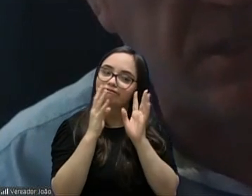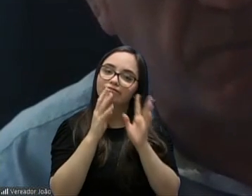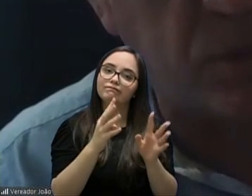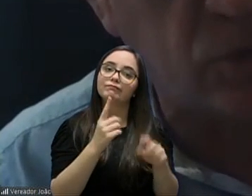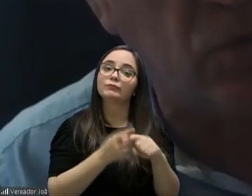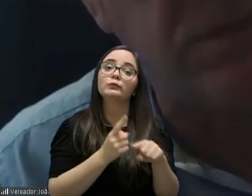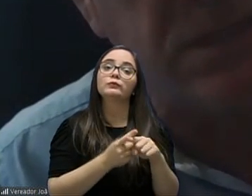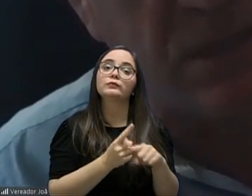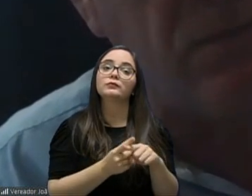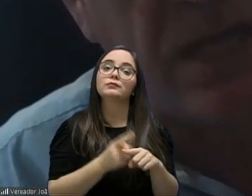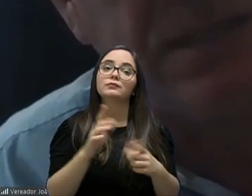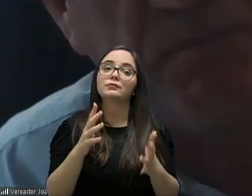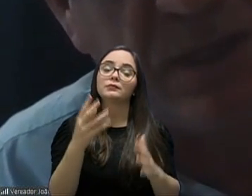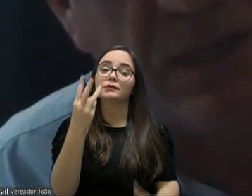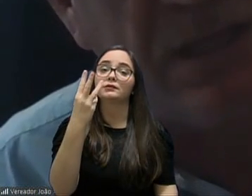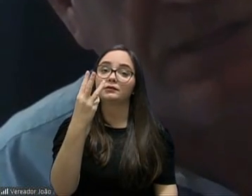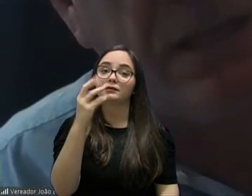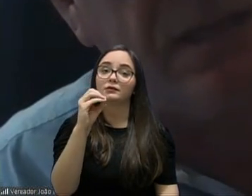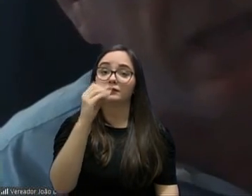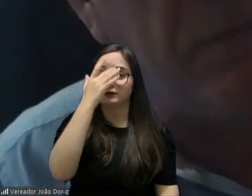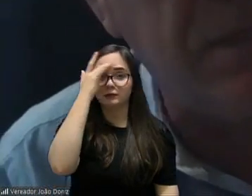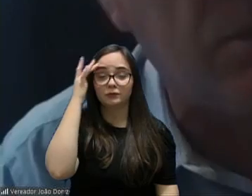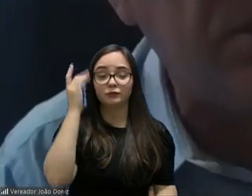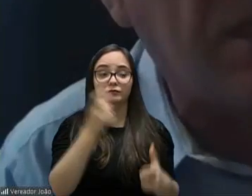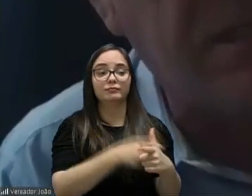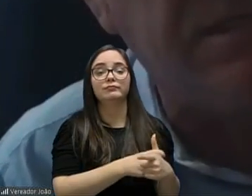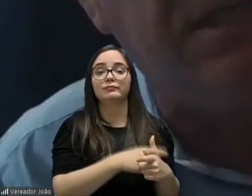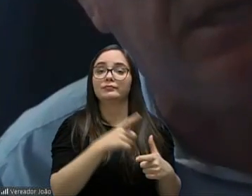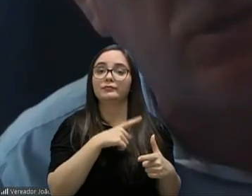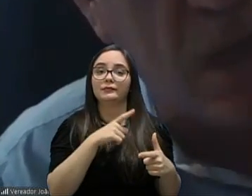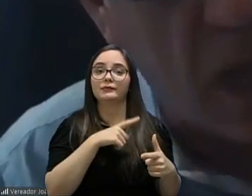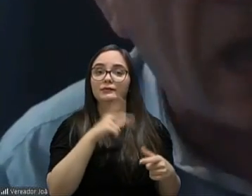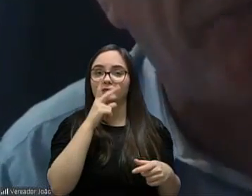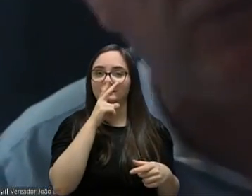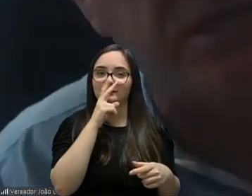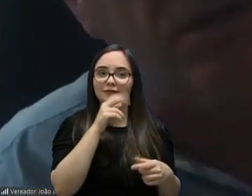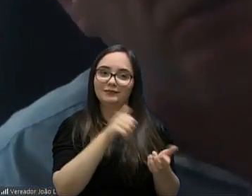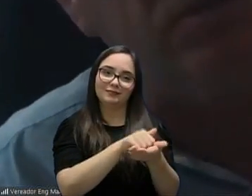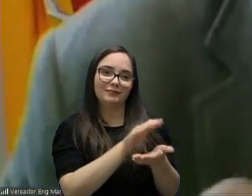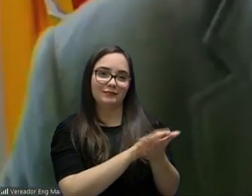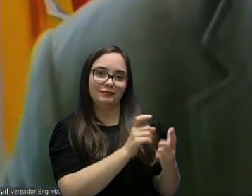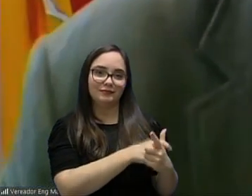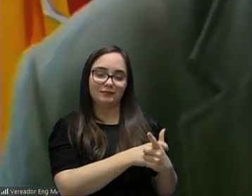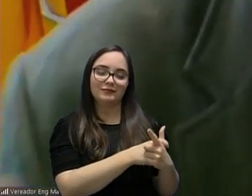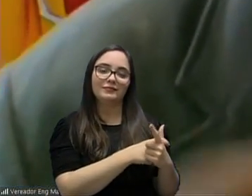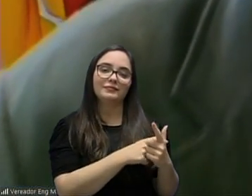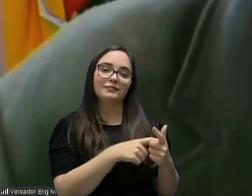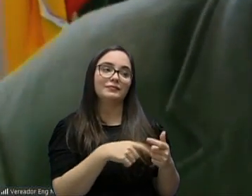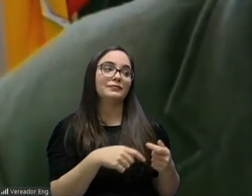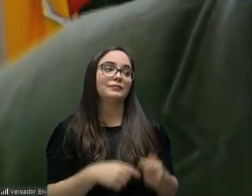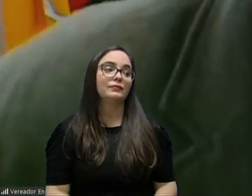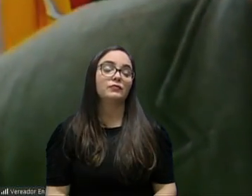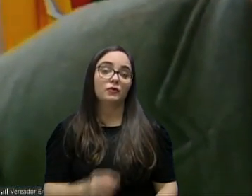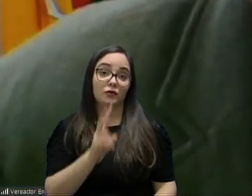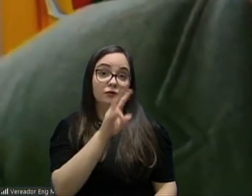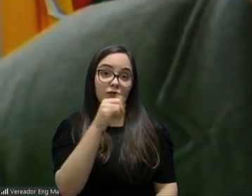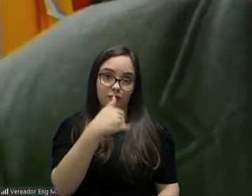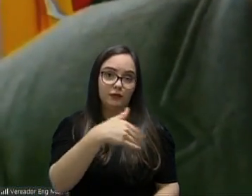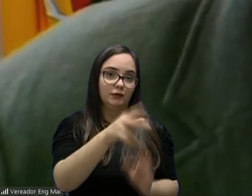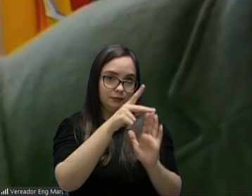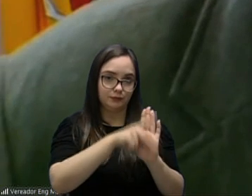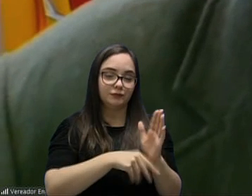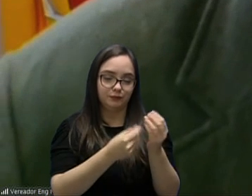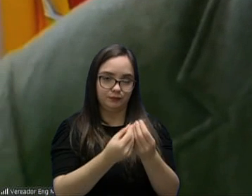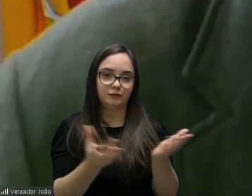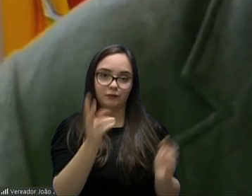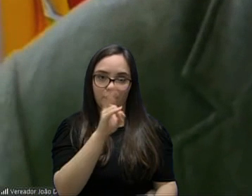quase 30 pessoas que estão nessa pendência, né? Inicialmente era 300, a fundação vai vir o projeto para cá,